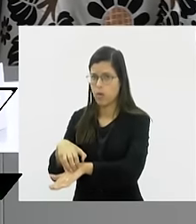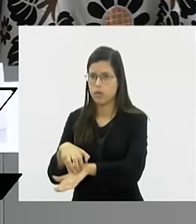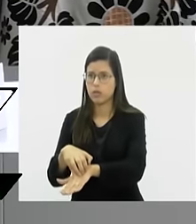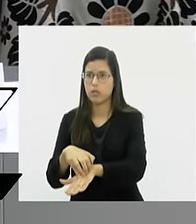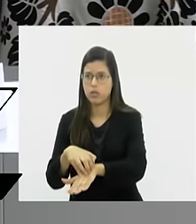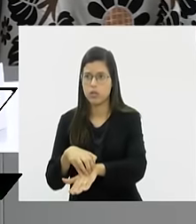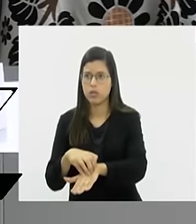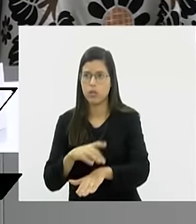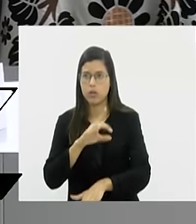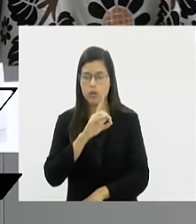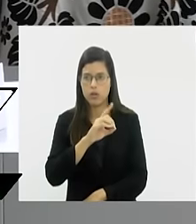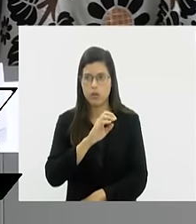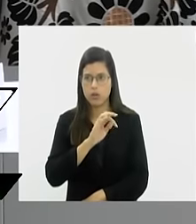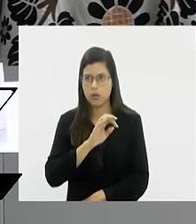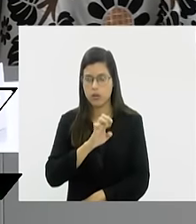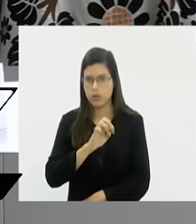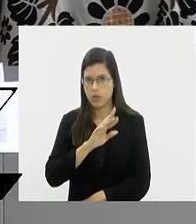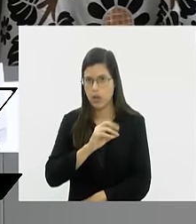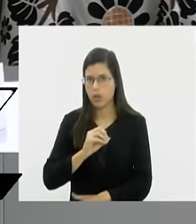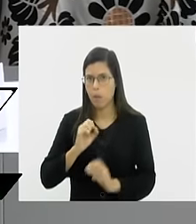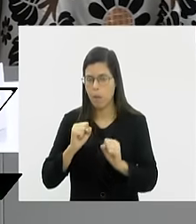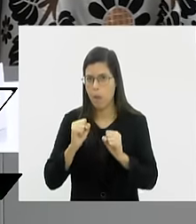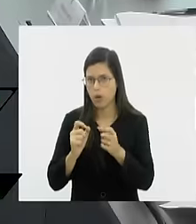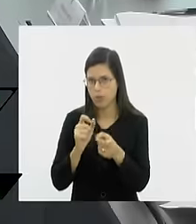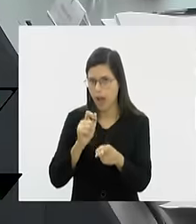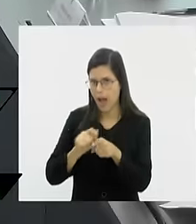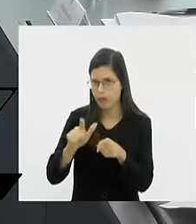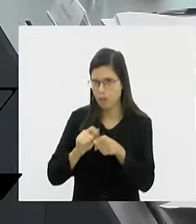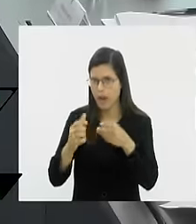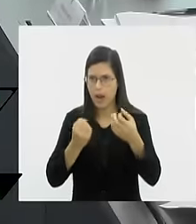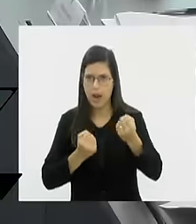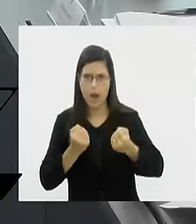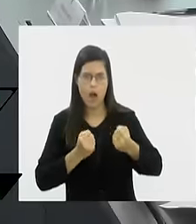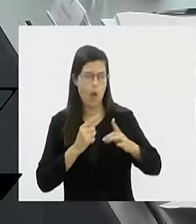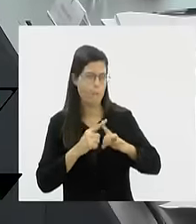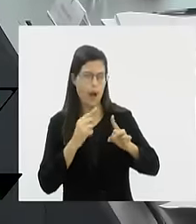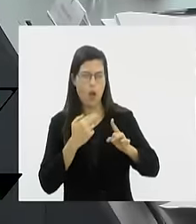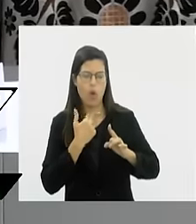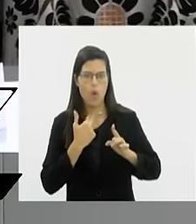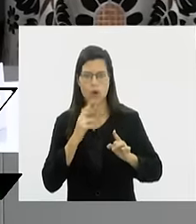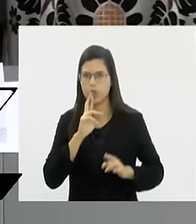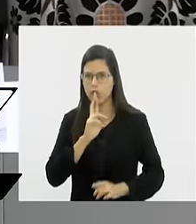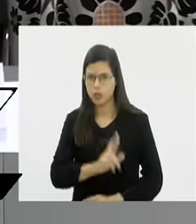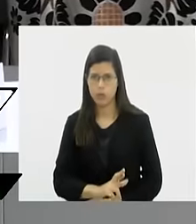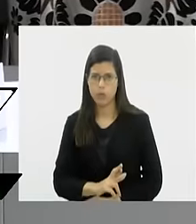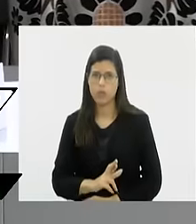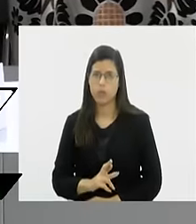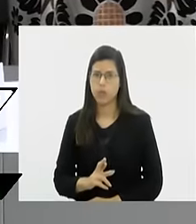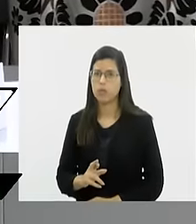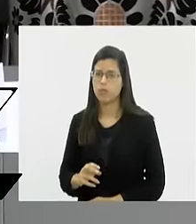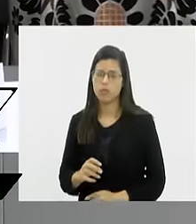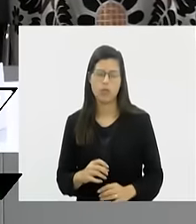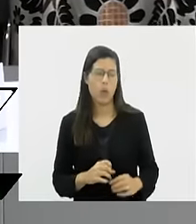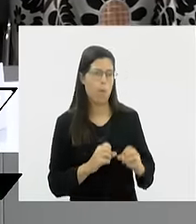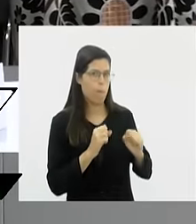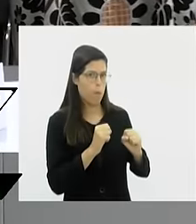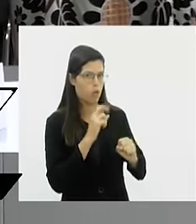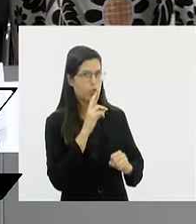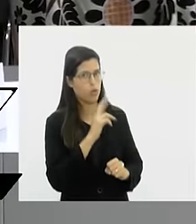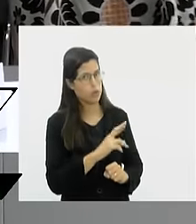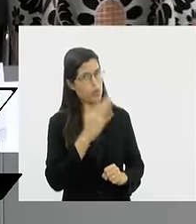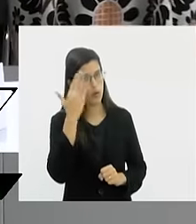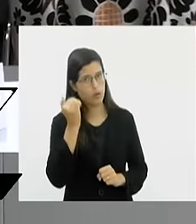O Detro pode alugar o carro para o secretário, mas não pode responder a dinâmica da secretaria. Eu posso responder no que eu sei, deputado. Está